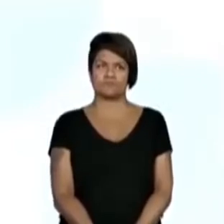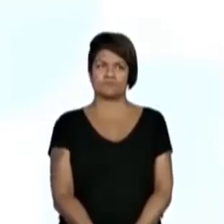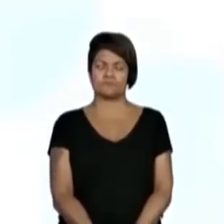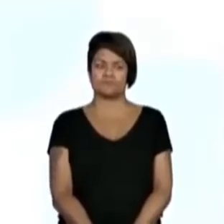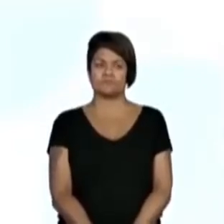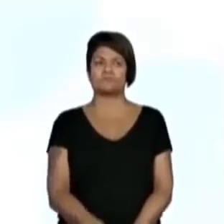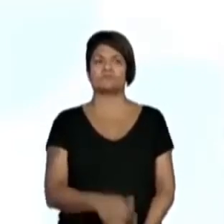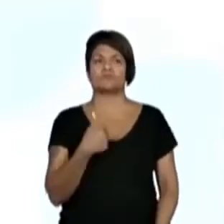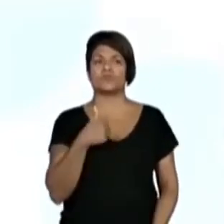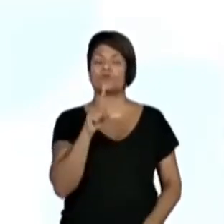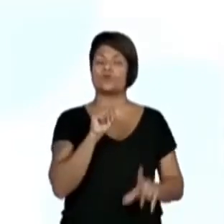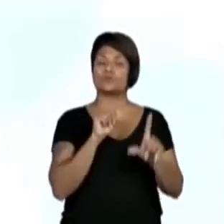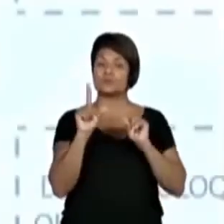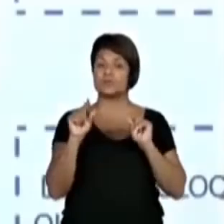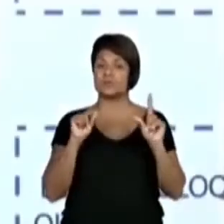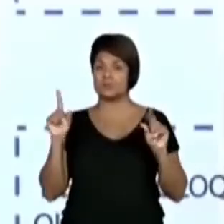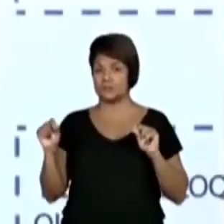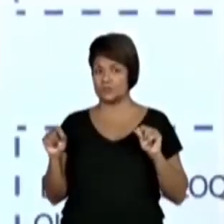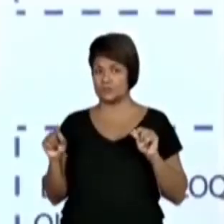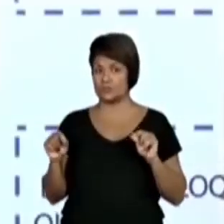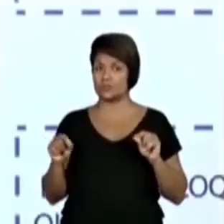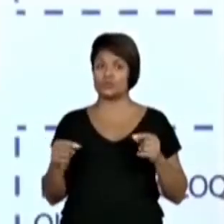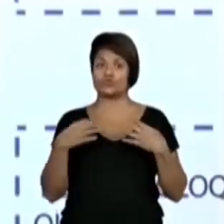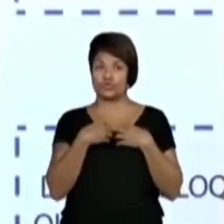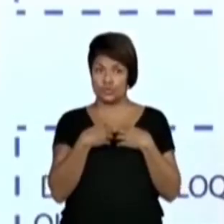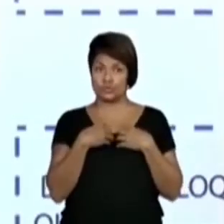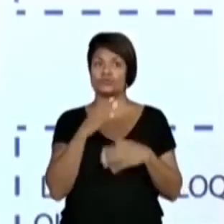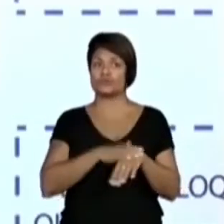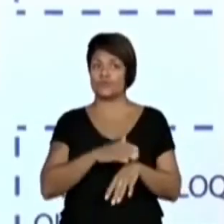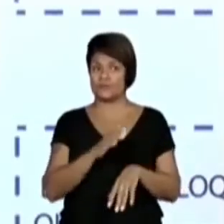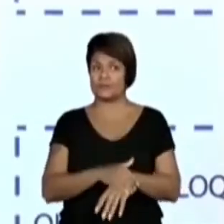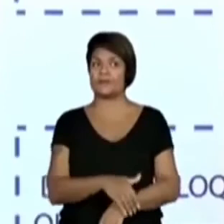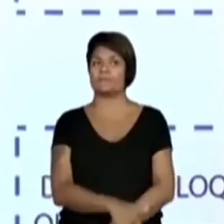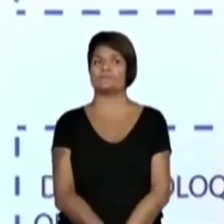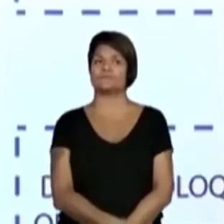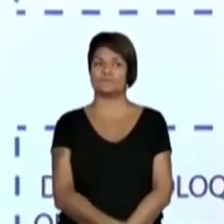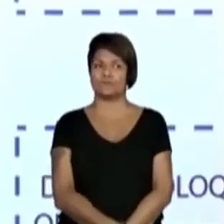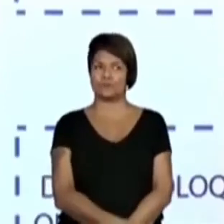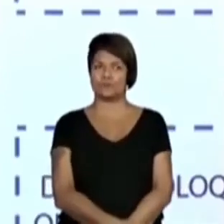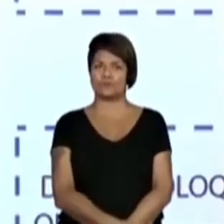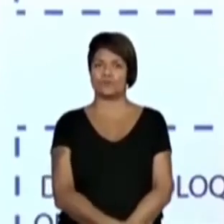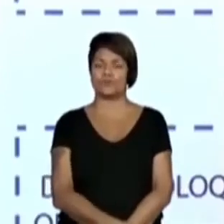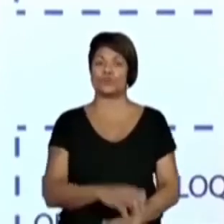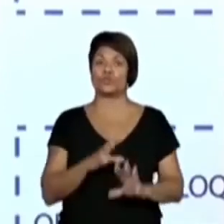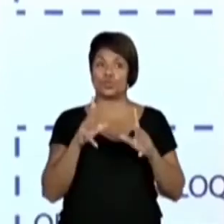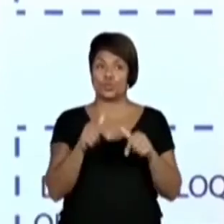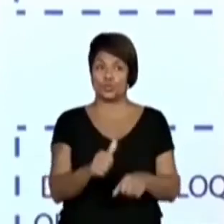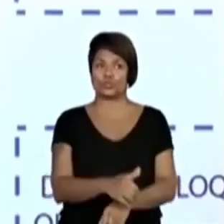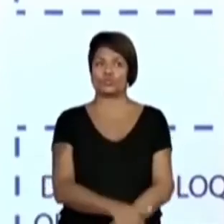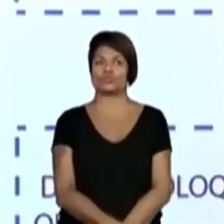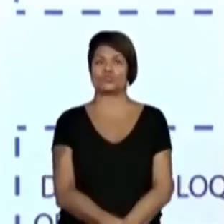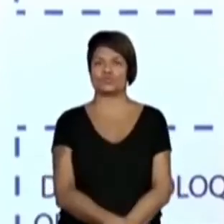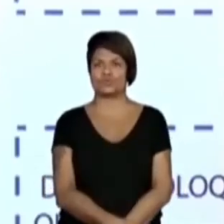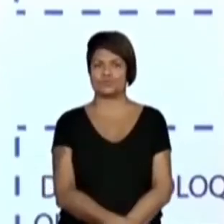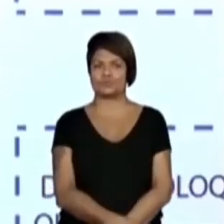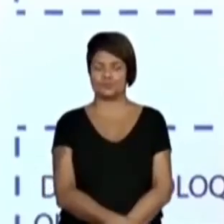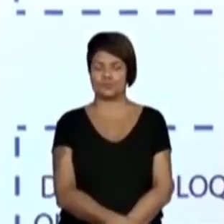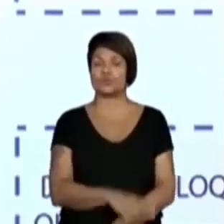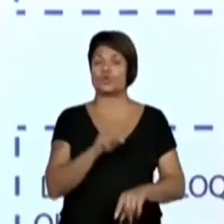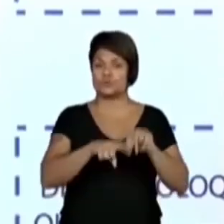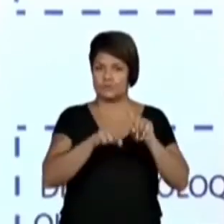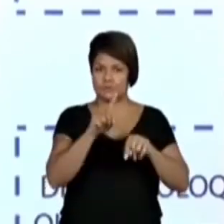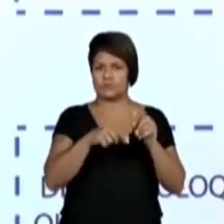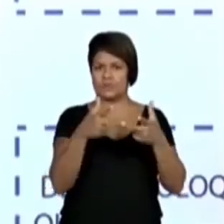eu vou selecionar o que é o meu modo de fazer, todos os trechos do meu modo de fazer. Os ingredientes eu já